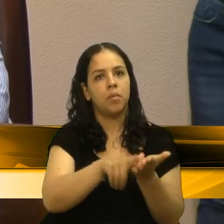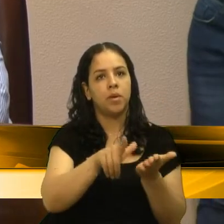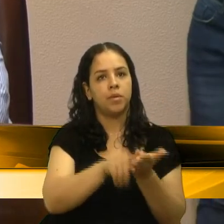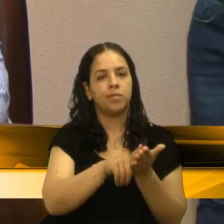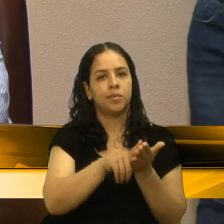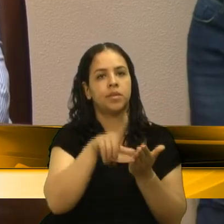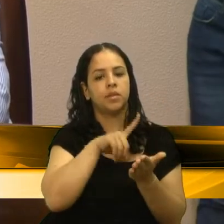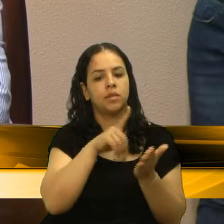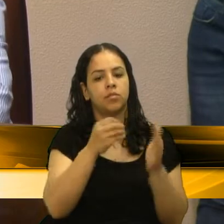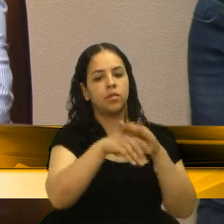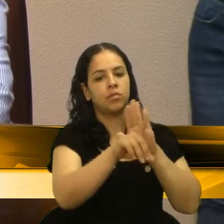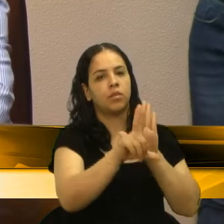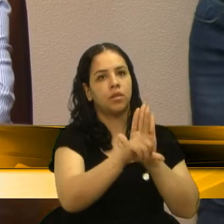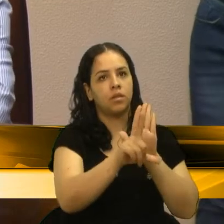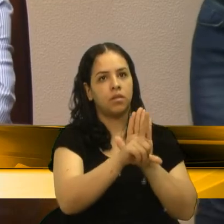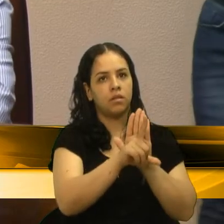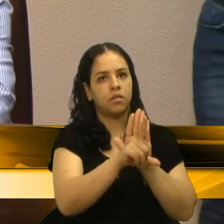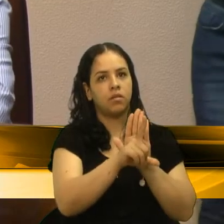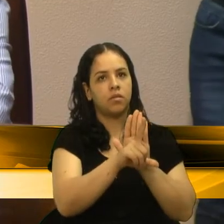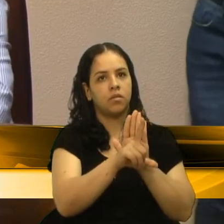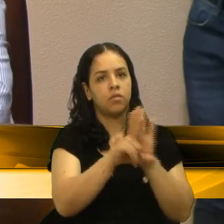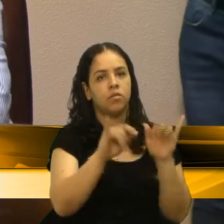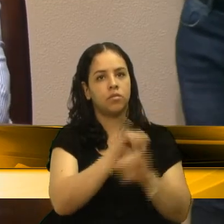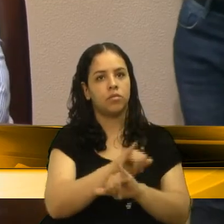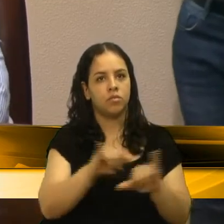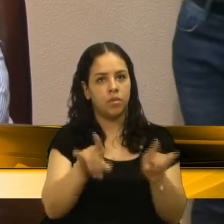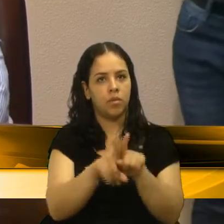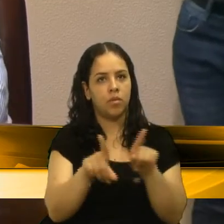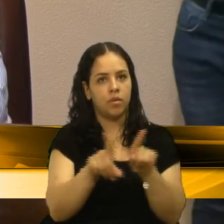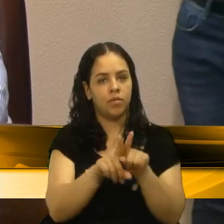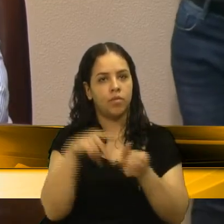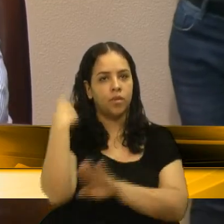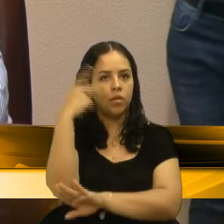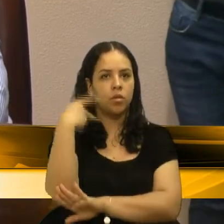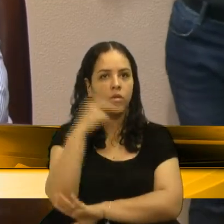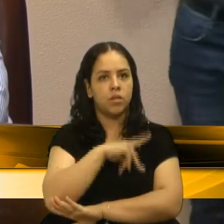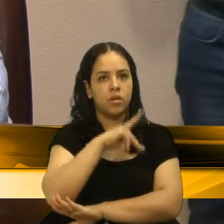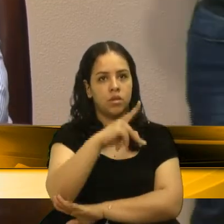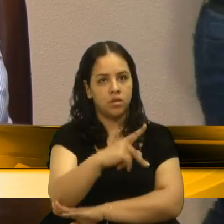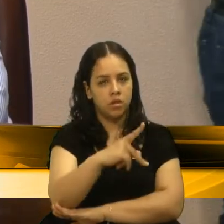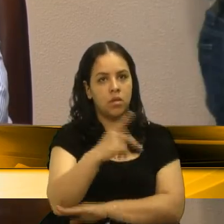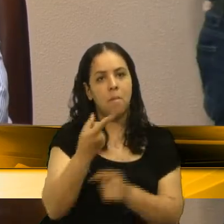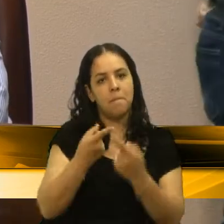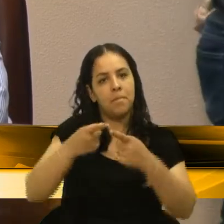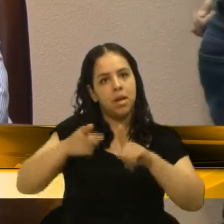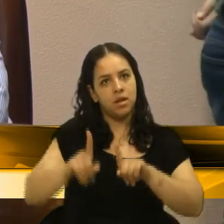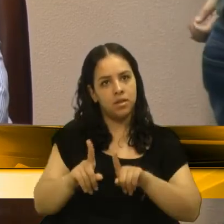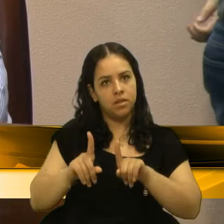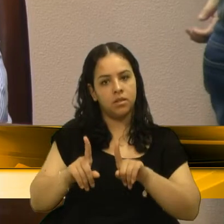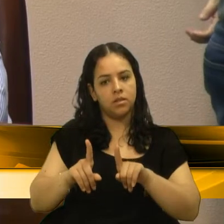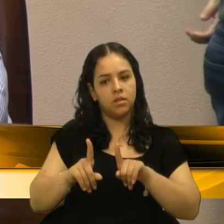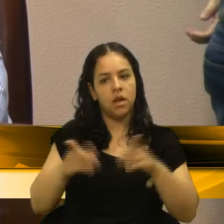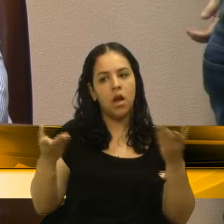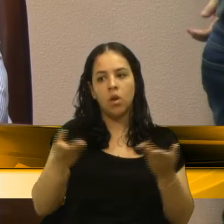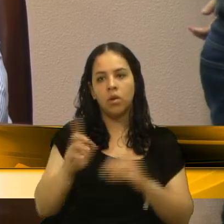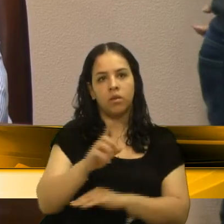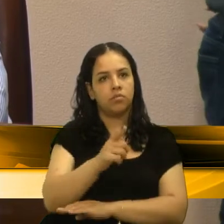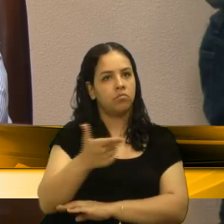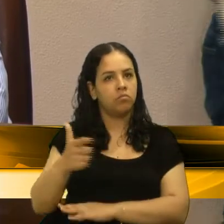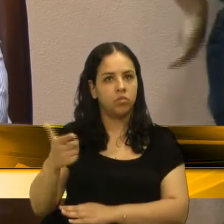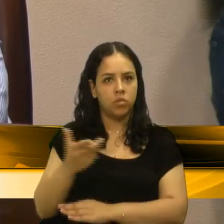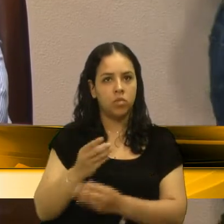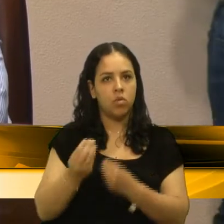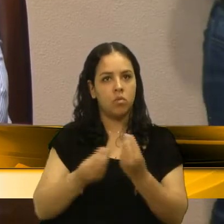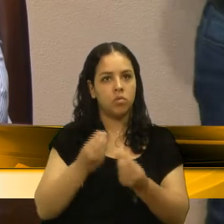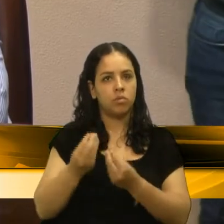das questões de ordem é o momento de sua deliberação. Vereador, presidente, mas então indefiro no momento. Doutora Cássia, então o senhor